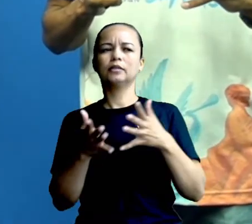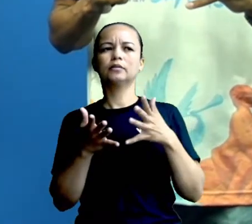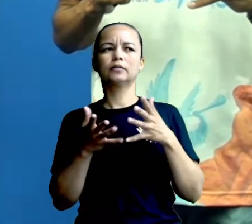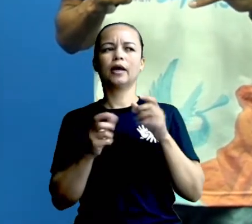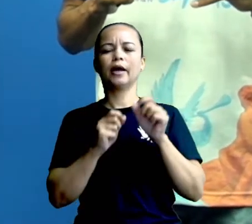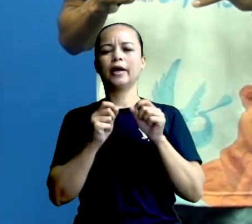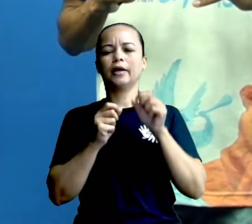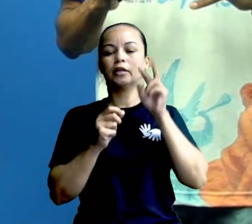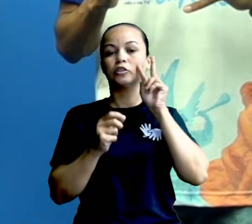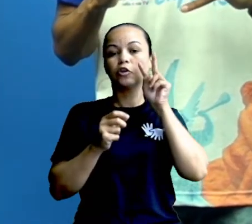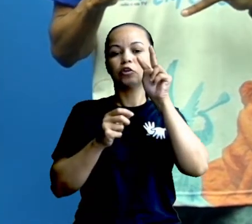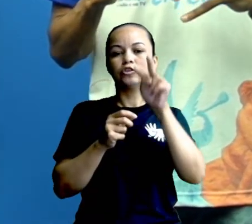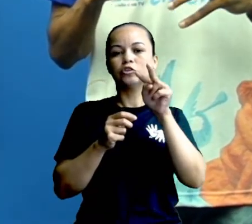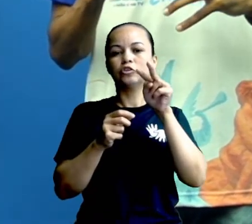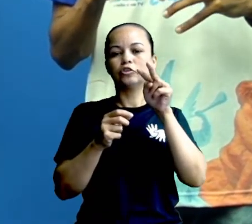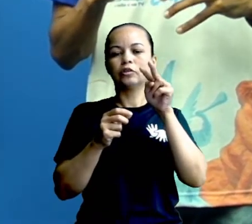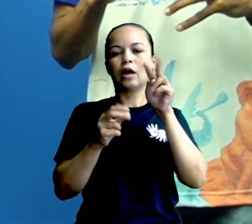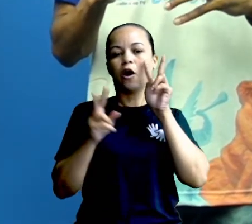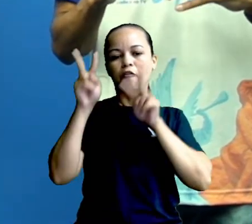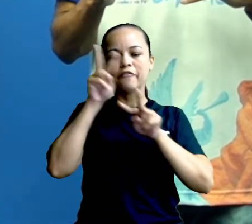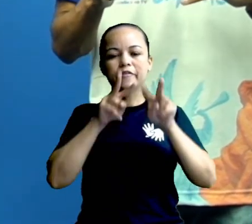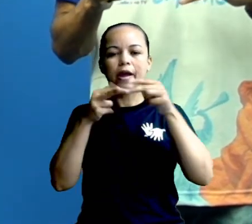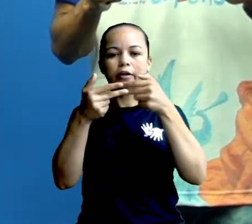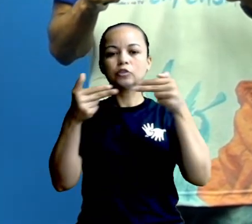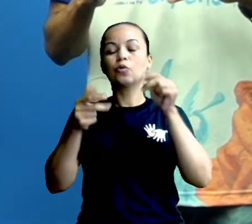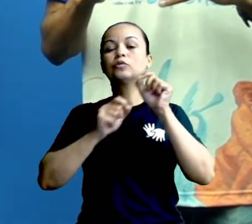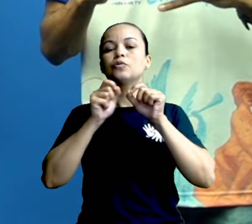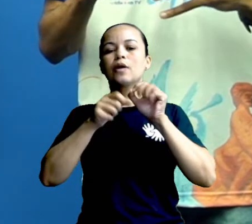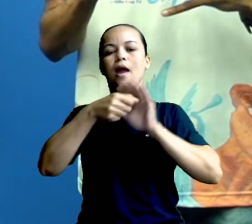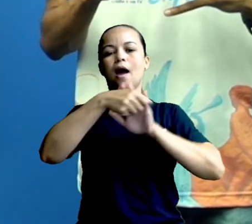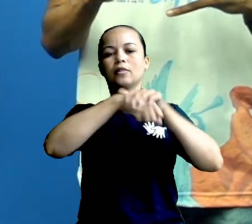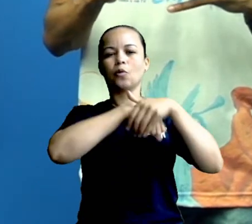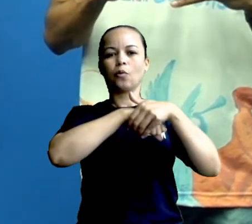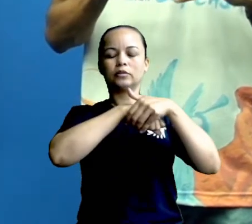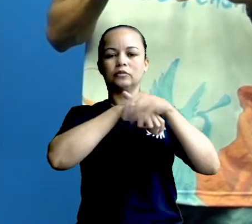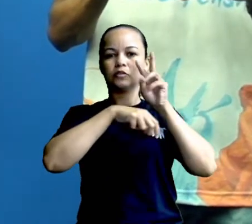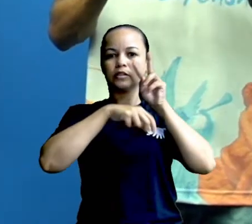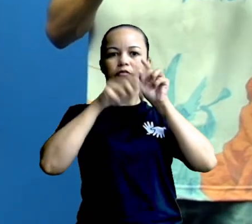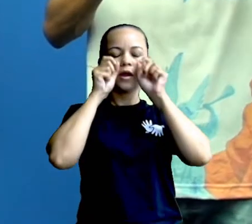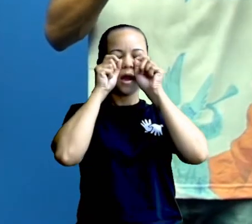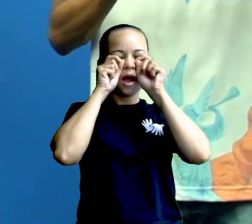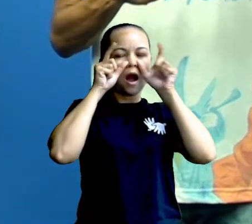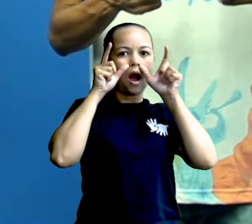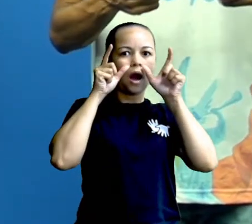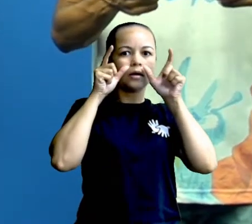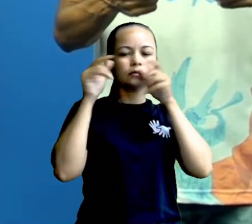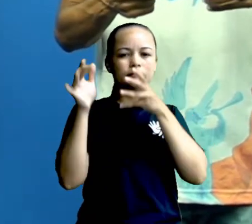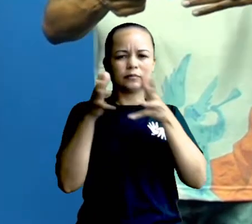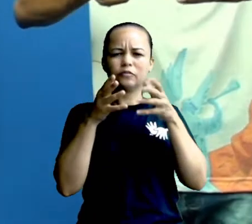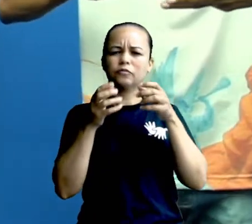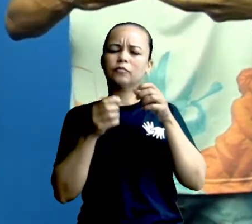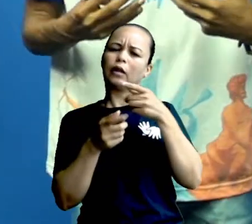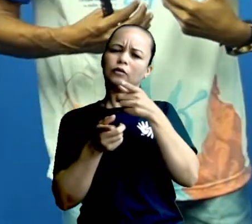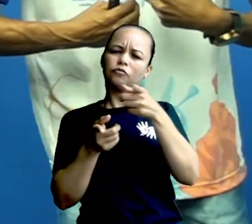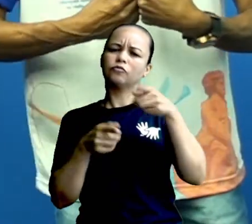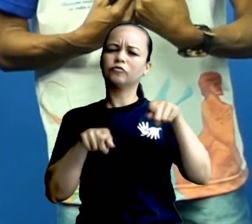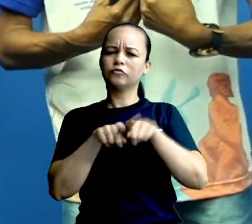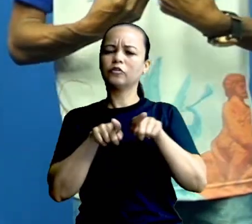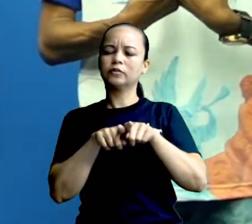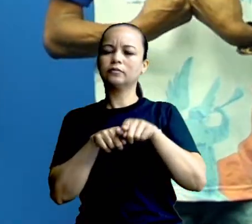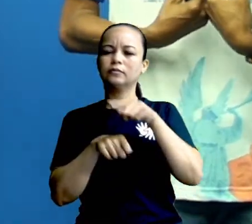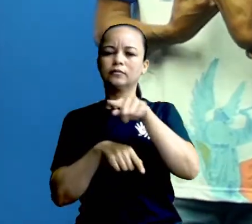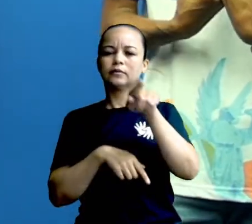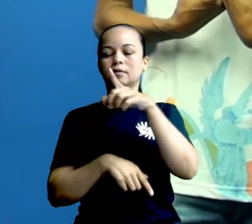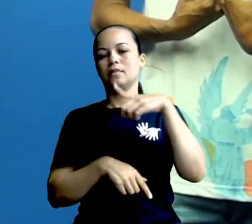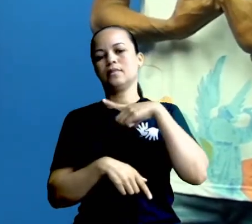têm, só enxerga à noite. Se você for ver a pupila, é bem dilatada. Até em casa mesmo,